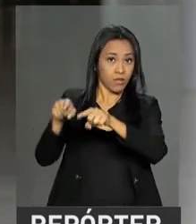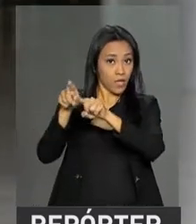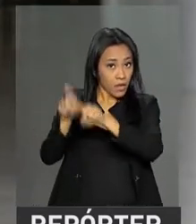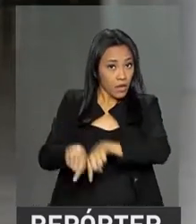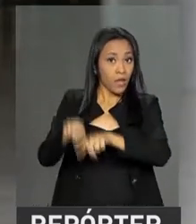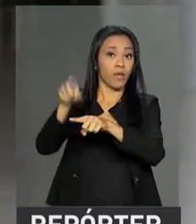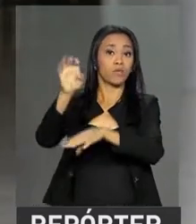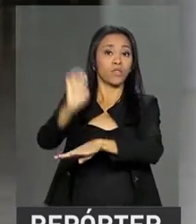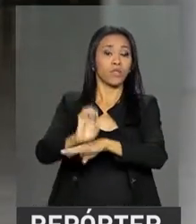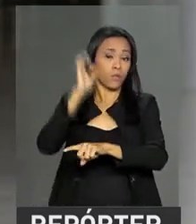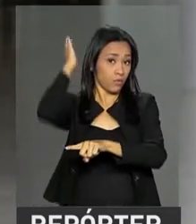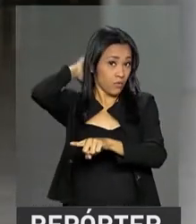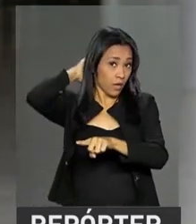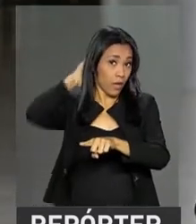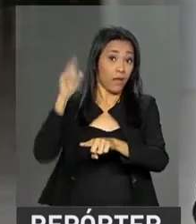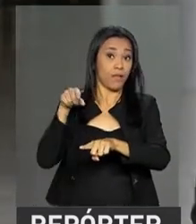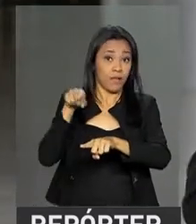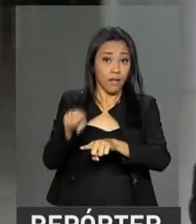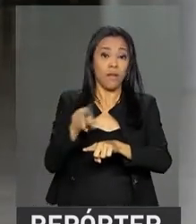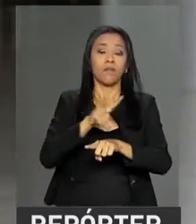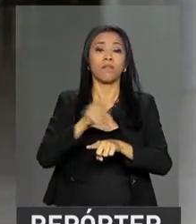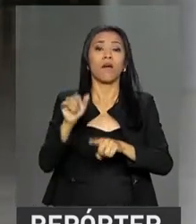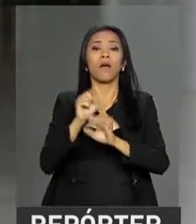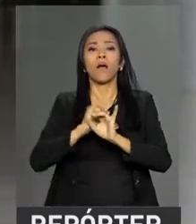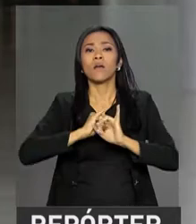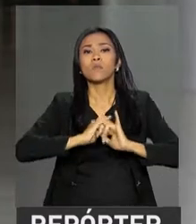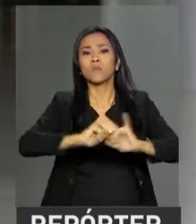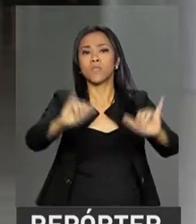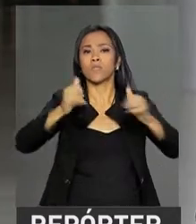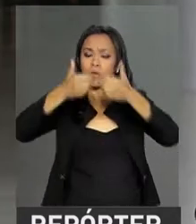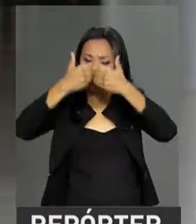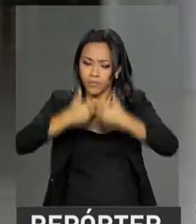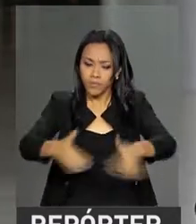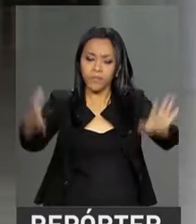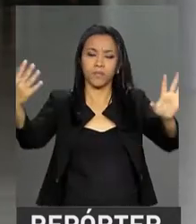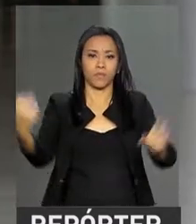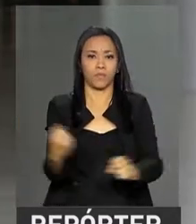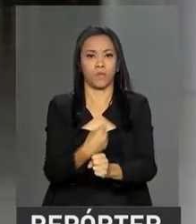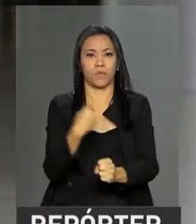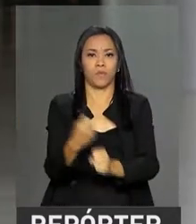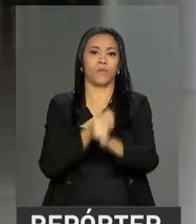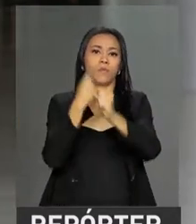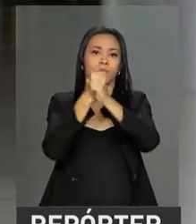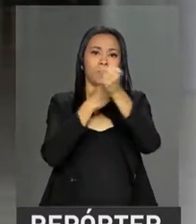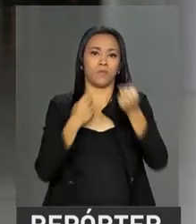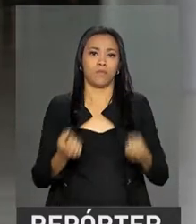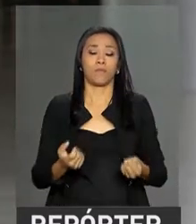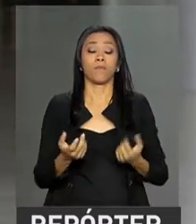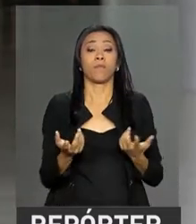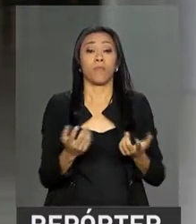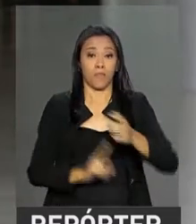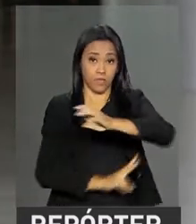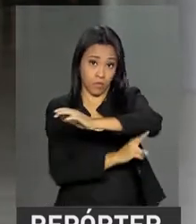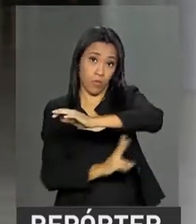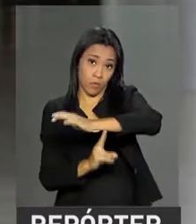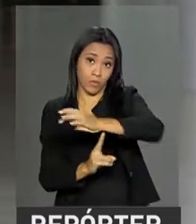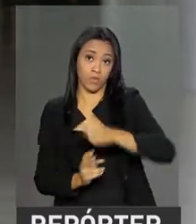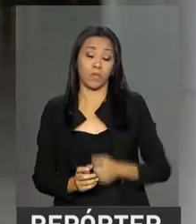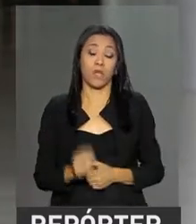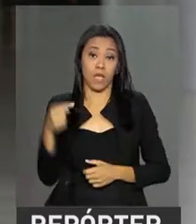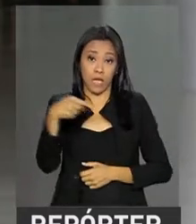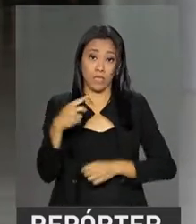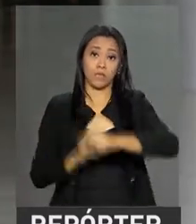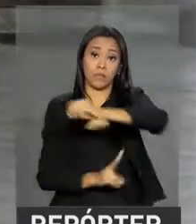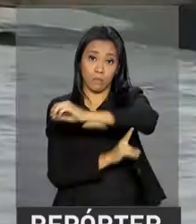pará onde efetivamente ele vai anunciar o início dessas obras lá na região caro essa ponte essa